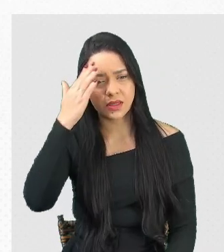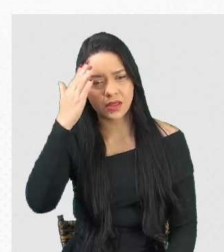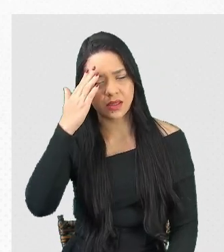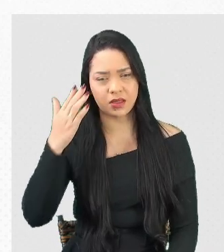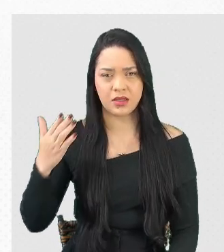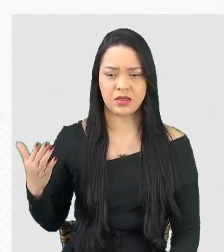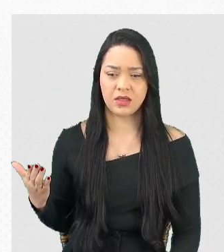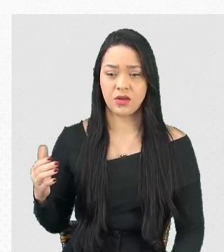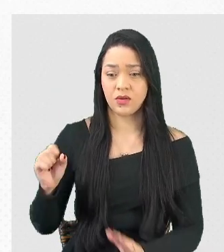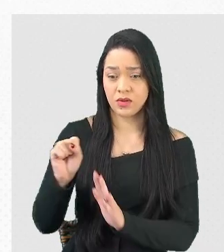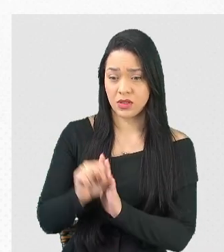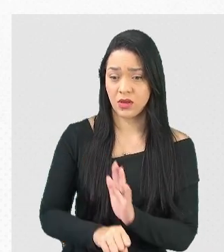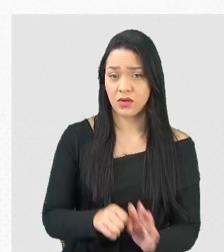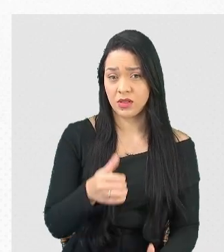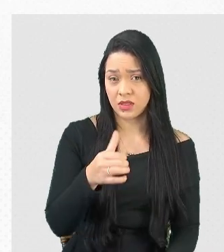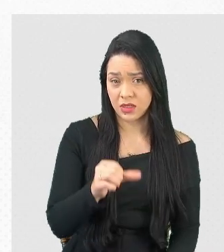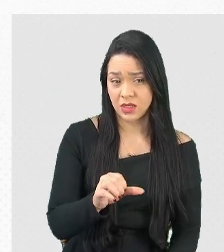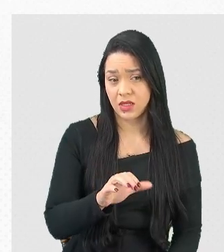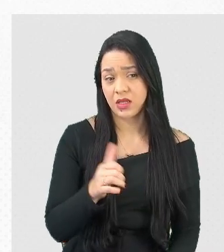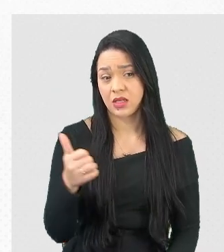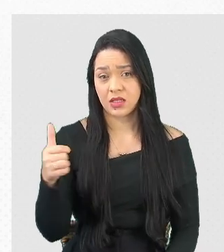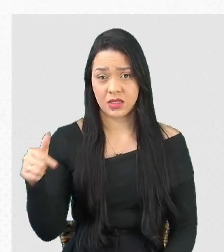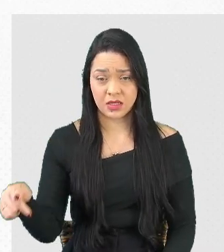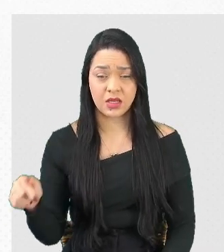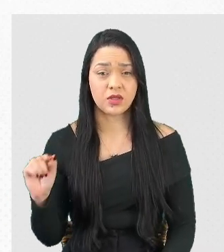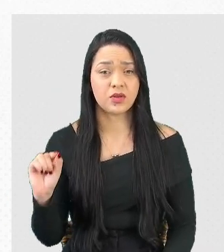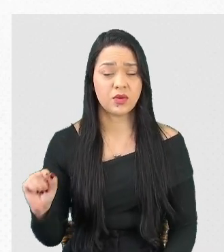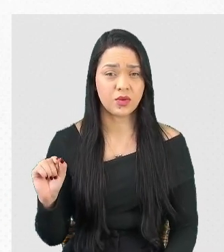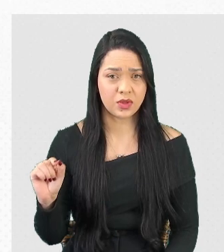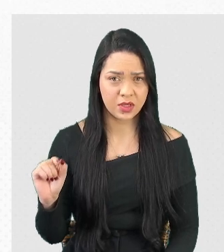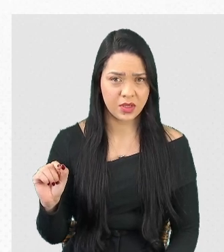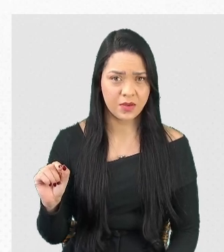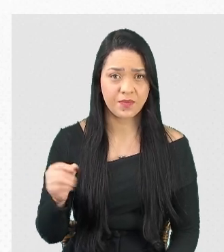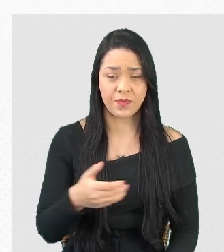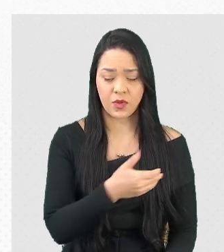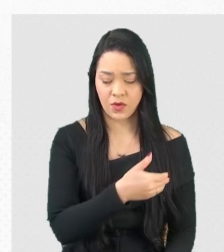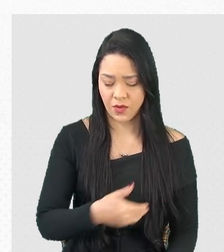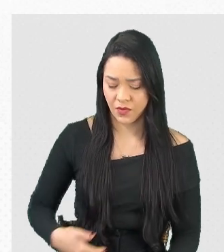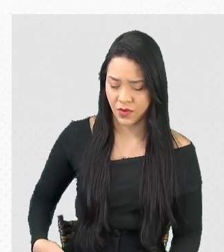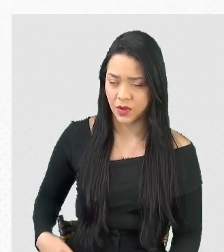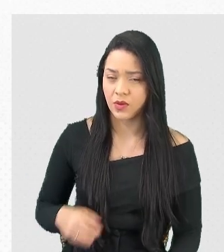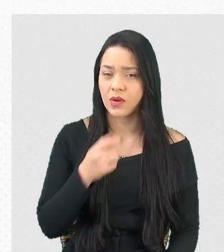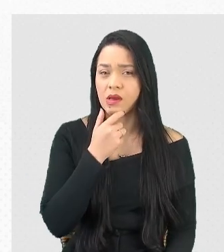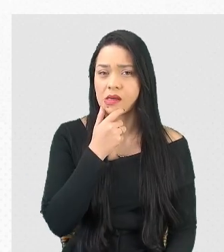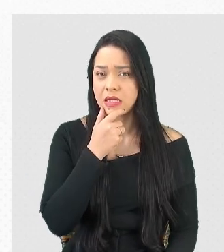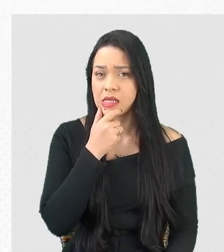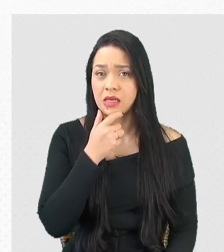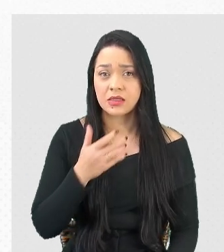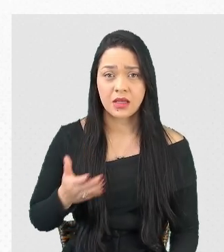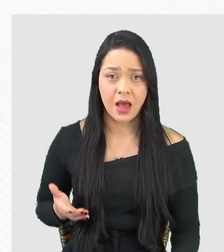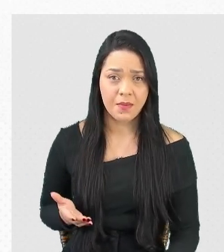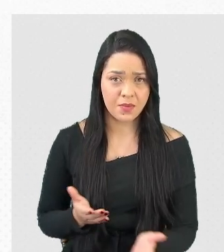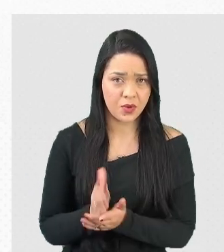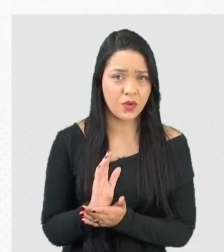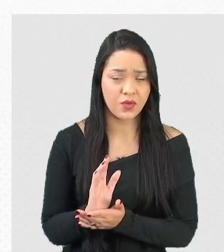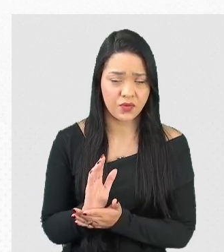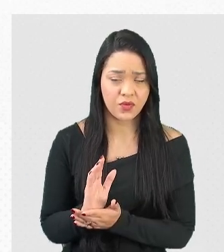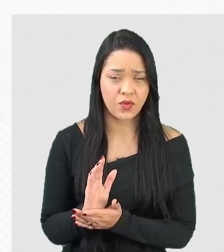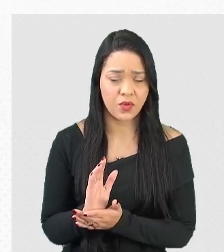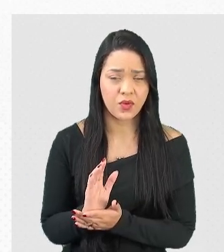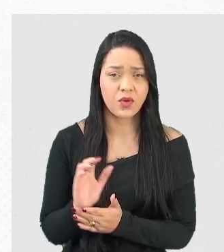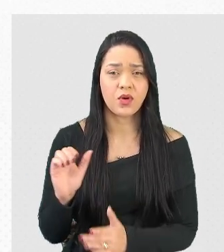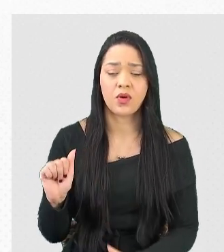parlamento inglês ele aprovou uns atos, Enclosure Acts, que são as leis de